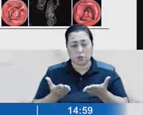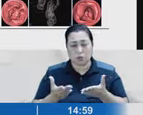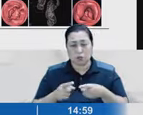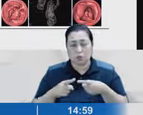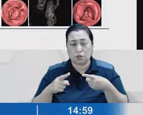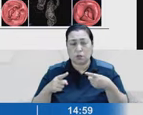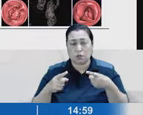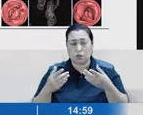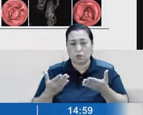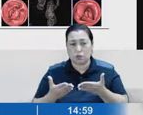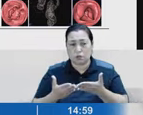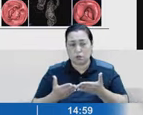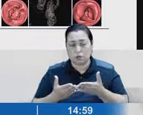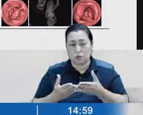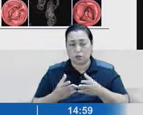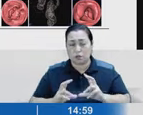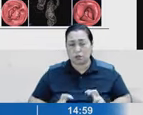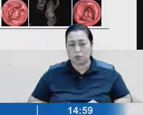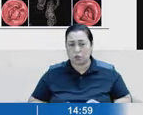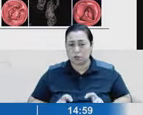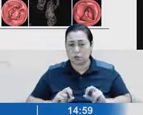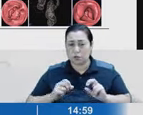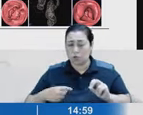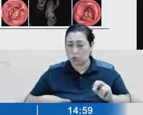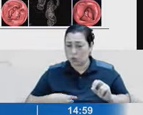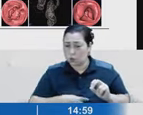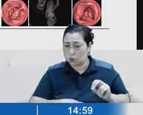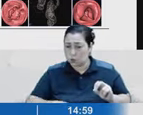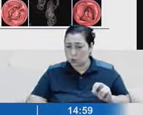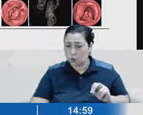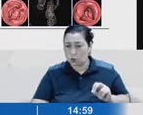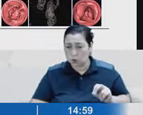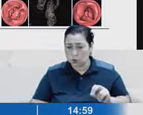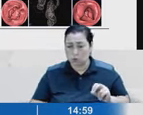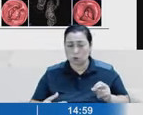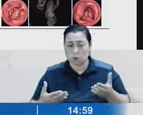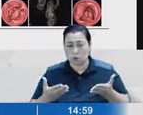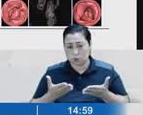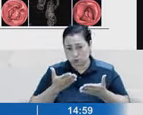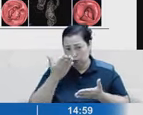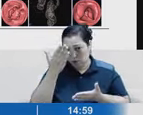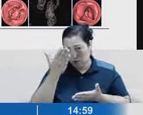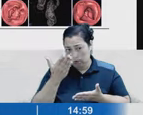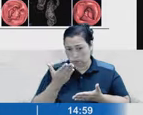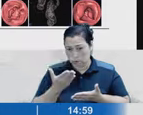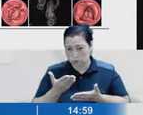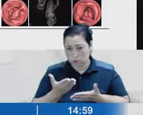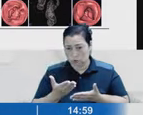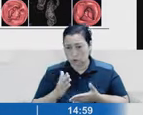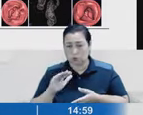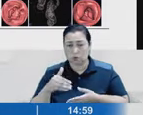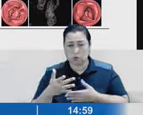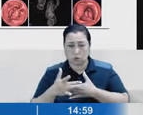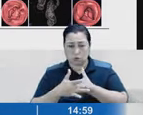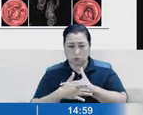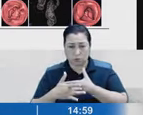a maior incidência do câncer de cólon e reto é justamente nesse segmento. Então, é um exame que não tem um custo